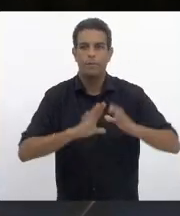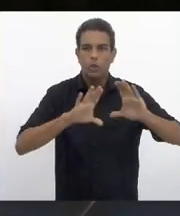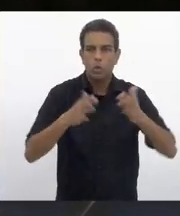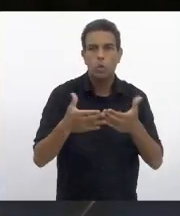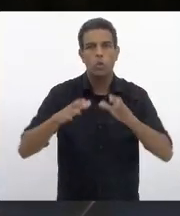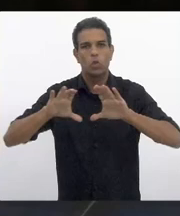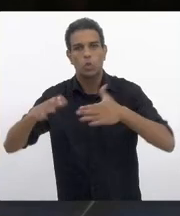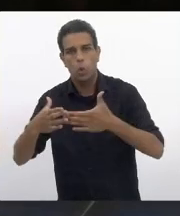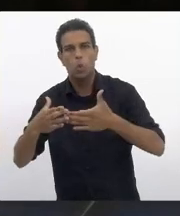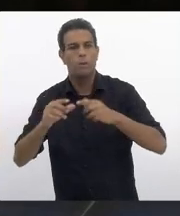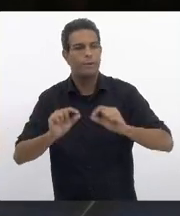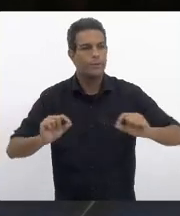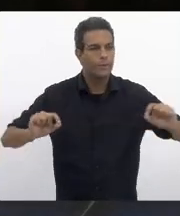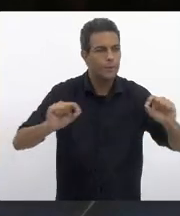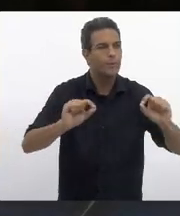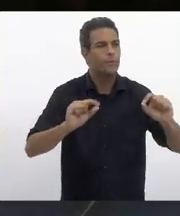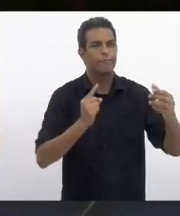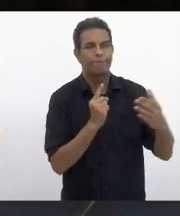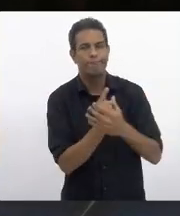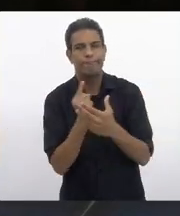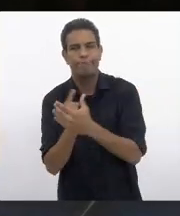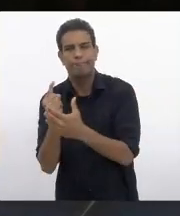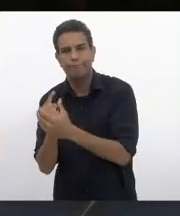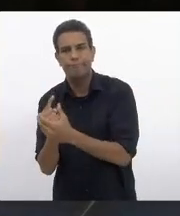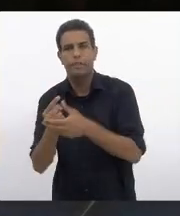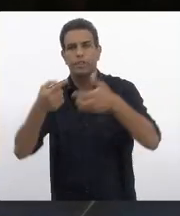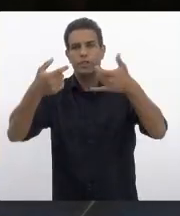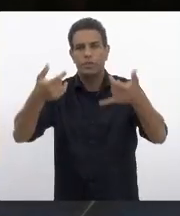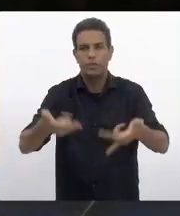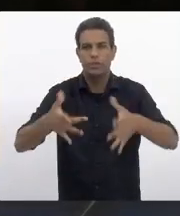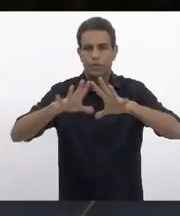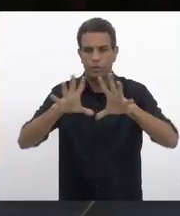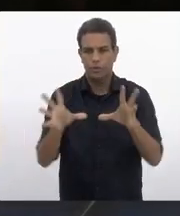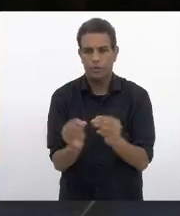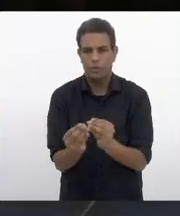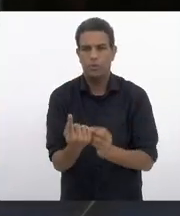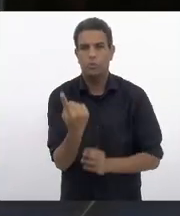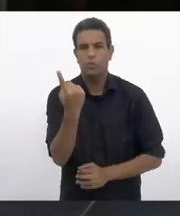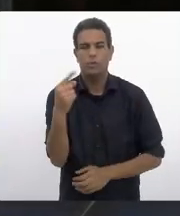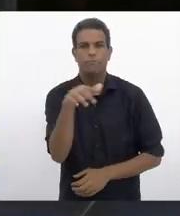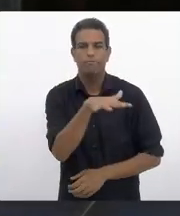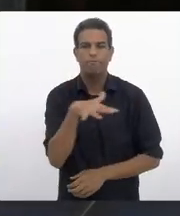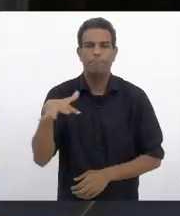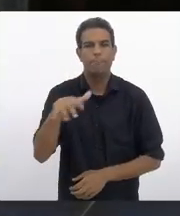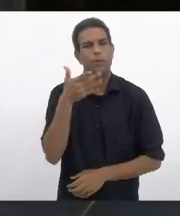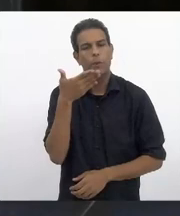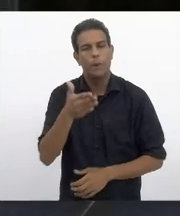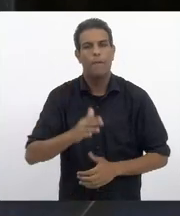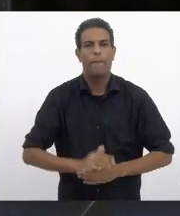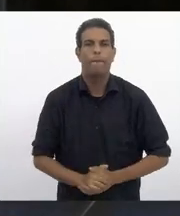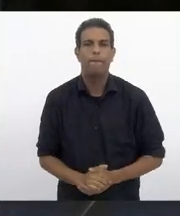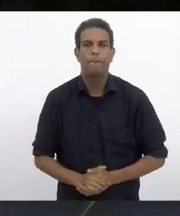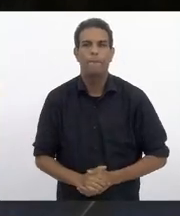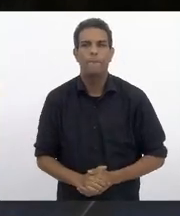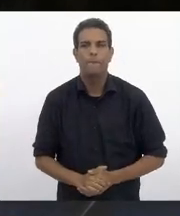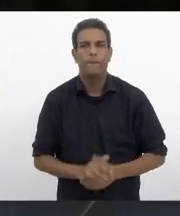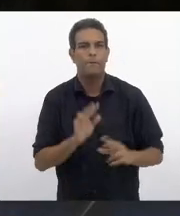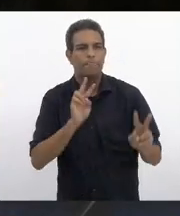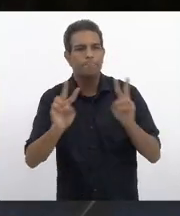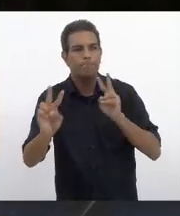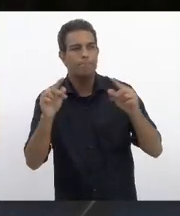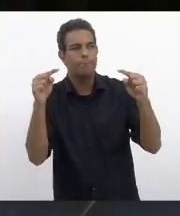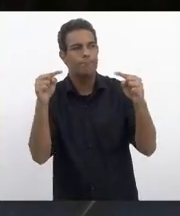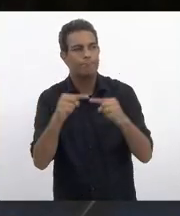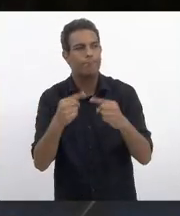um, apesar de vários membros, como o Rios falou, mas nós somos um corpo só. Então, acho que a tendência aqui,